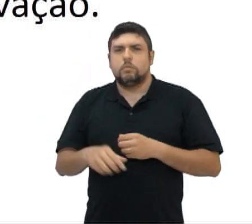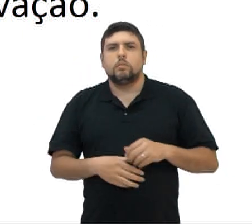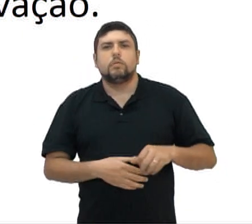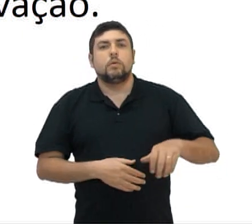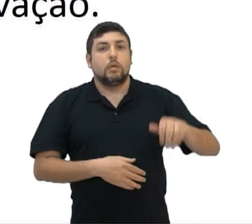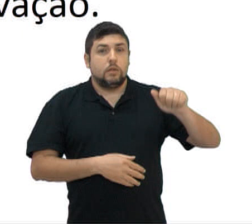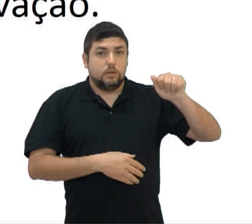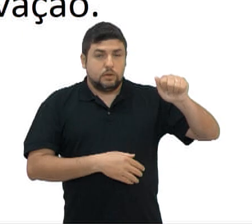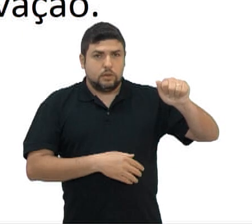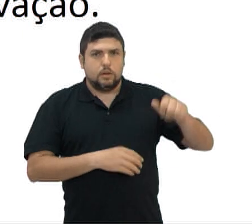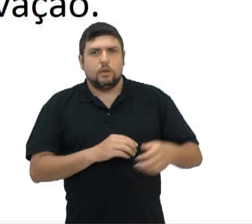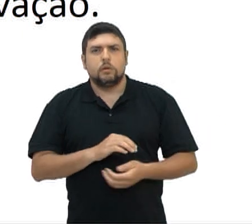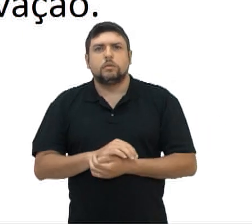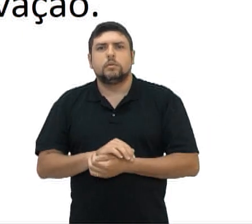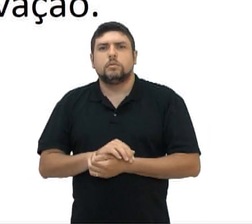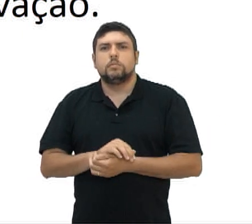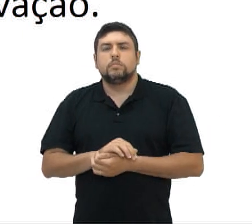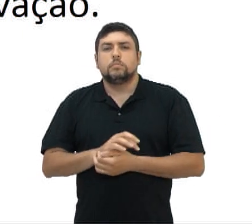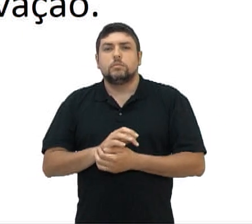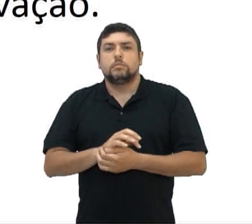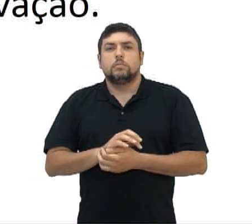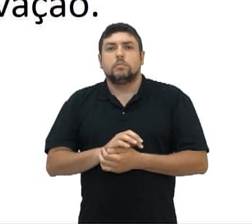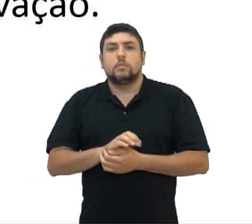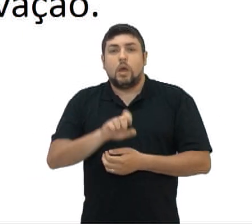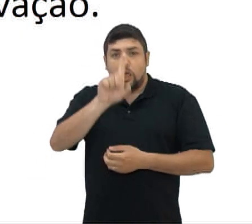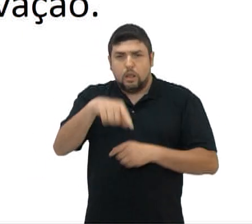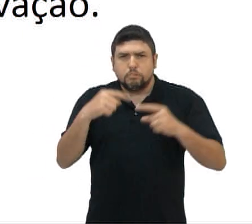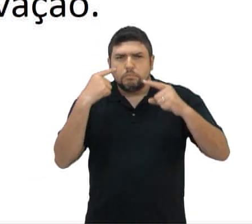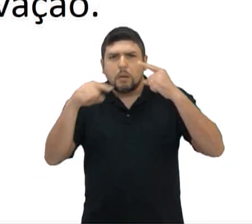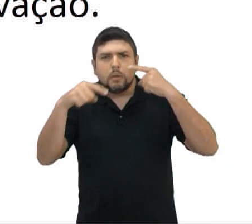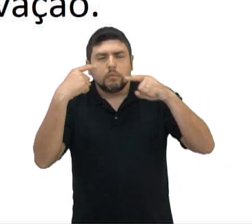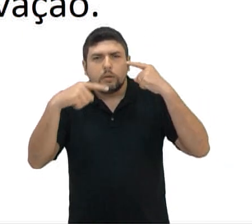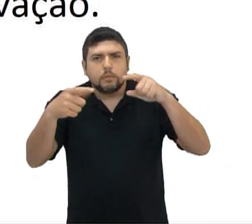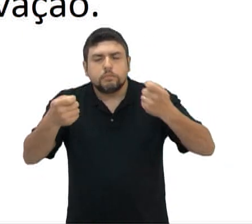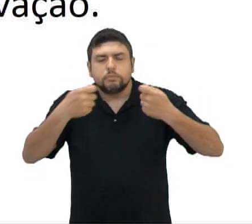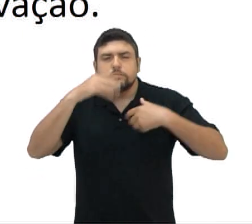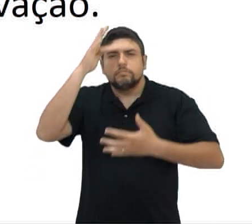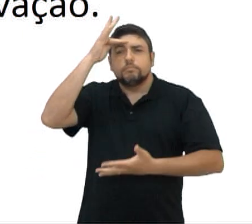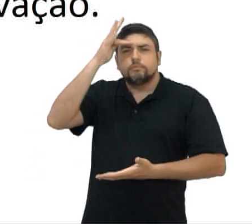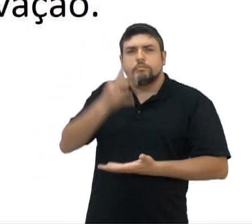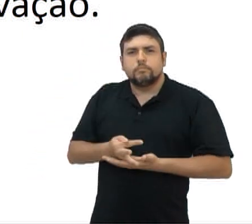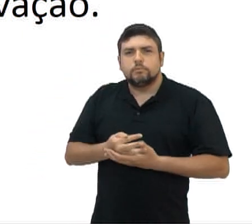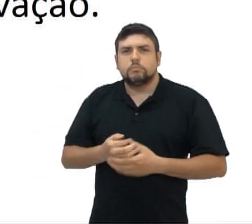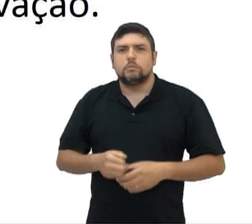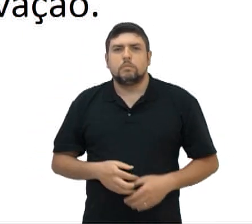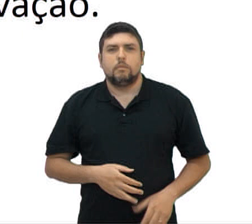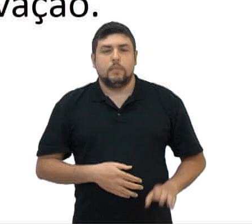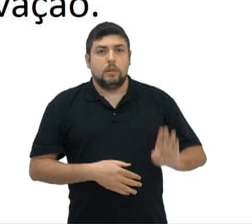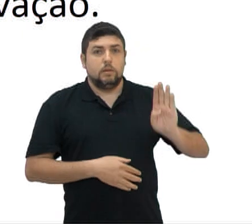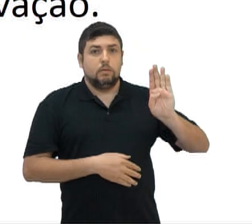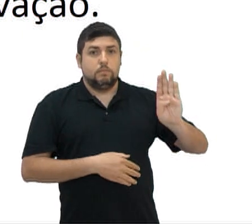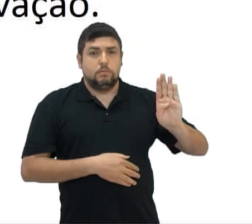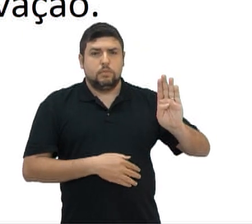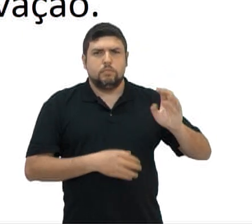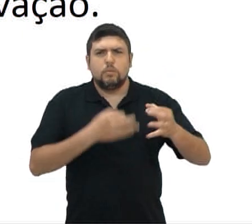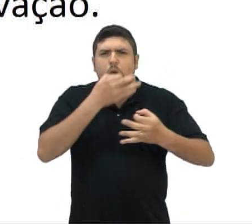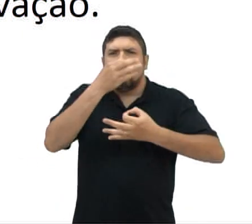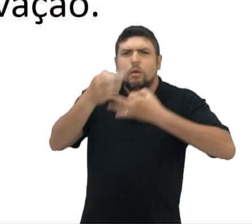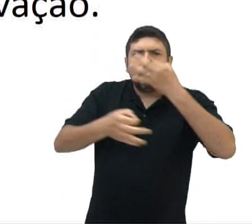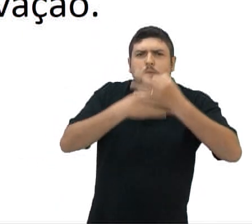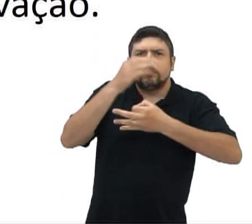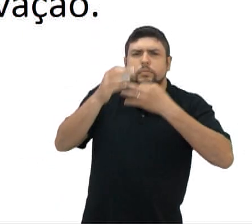letra A fé como guia das descobertas, B, o senso crítico para se chegar a Deus, ou C,